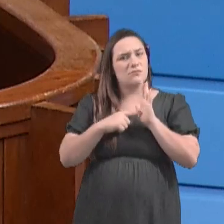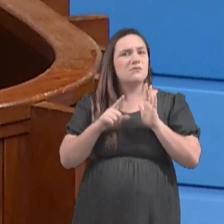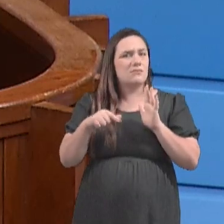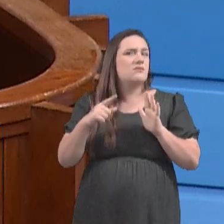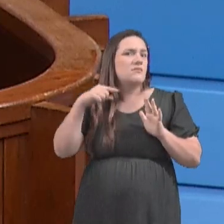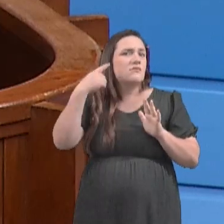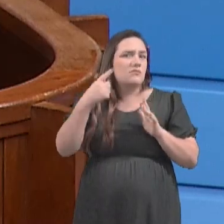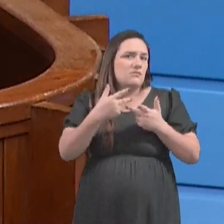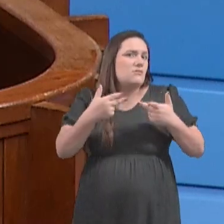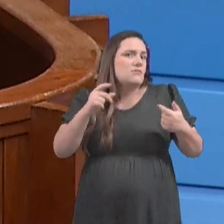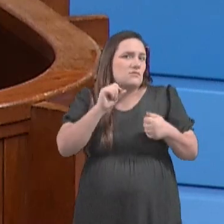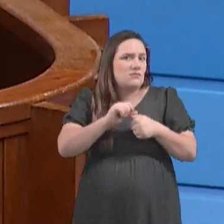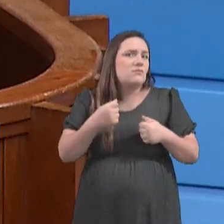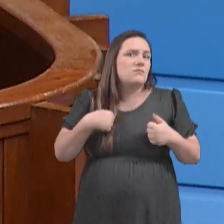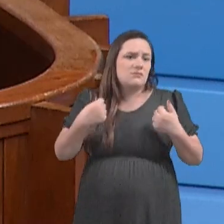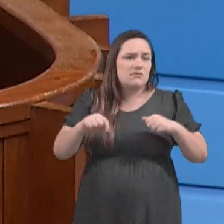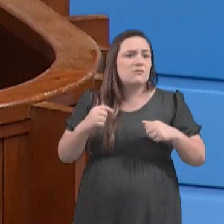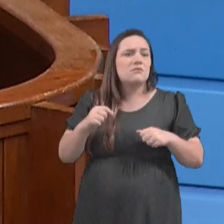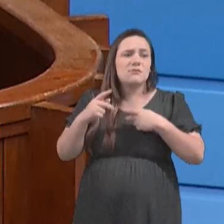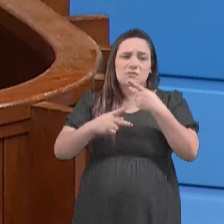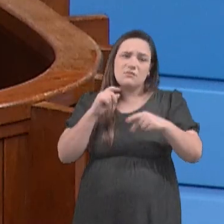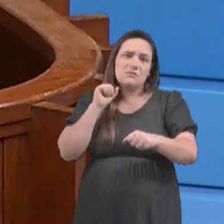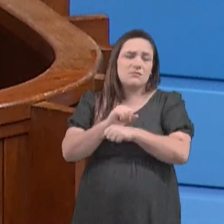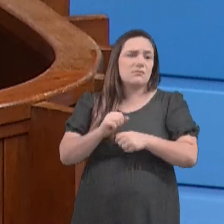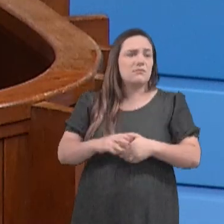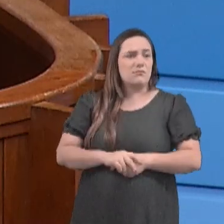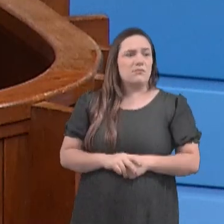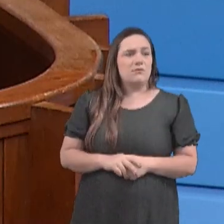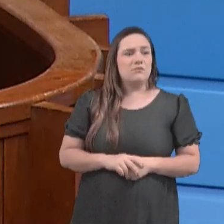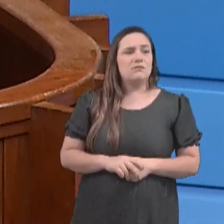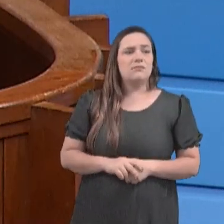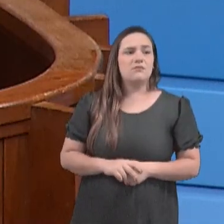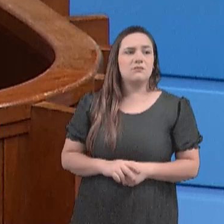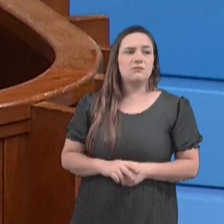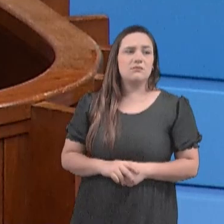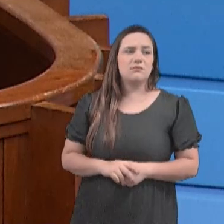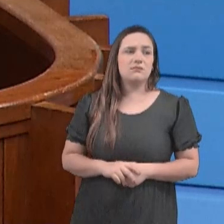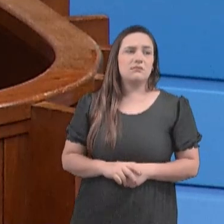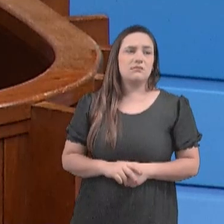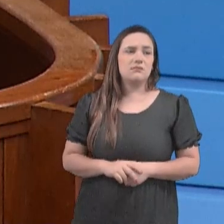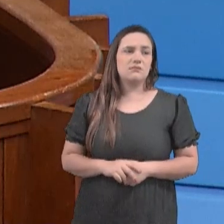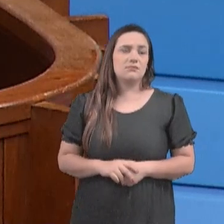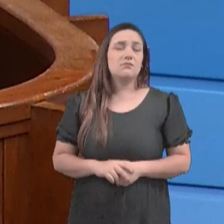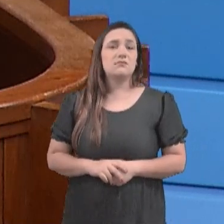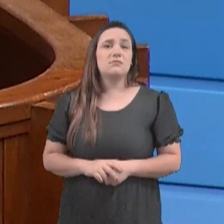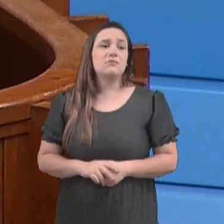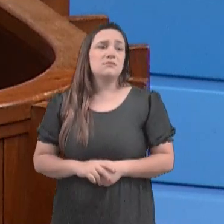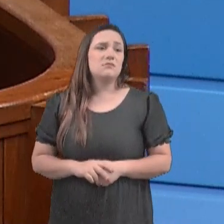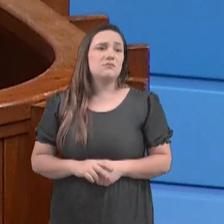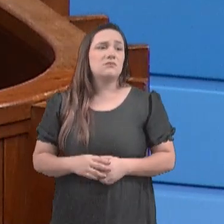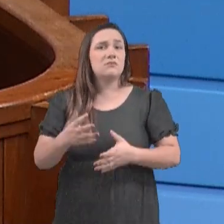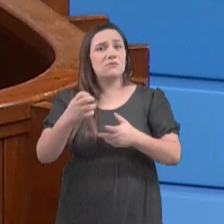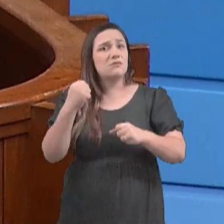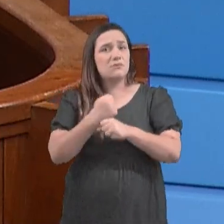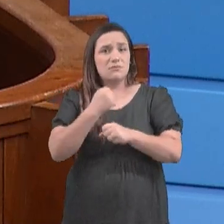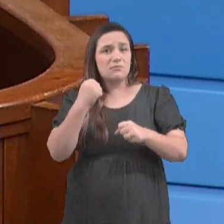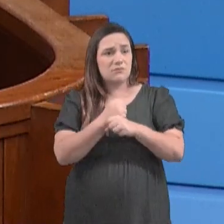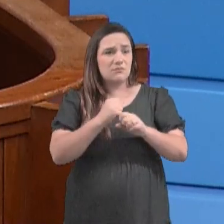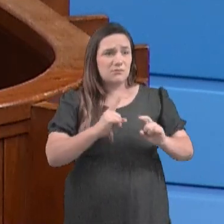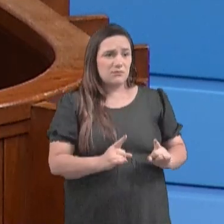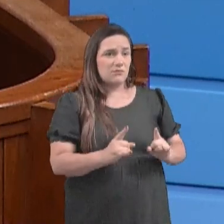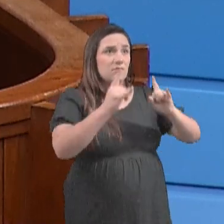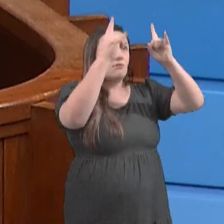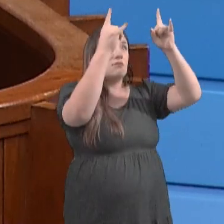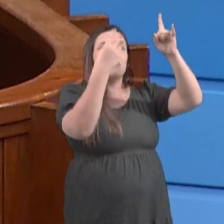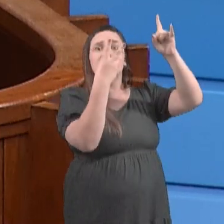está acontecendo, que a gente tem que impedir, ora, tem perspectiva de construir aqui prédios de 30